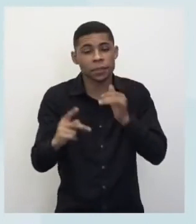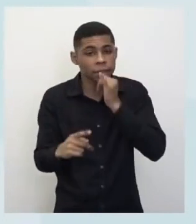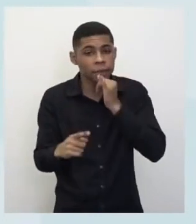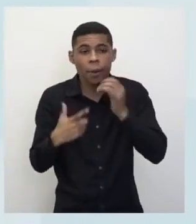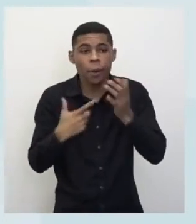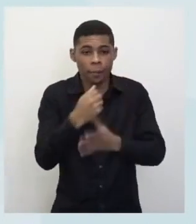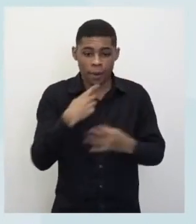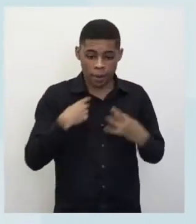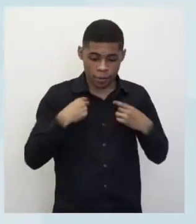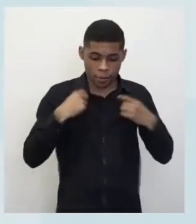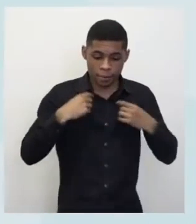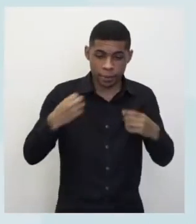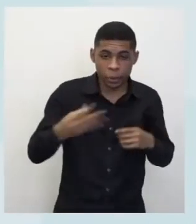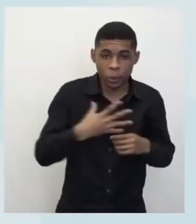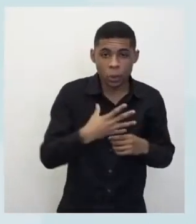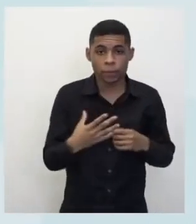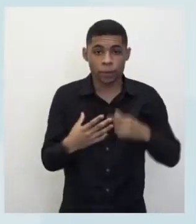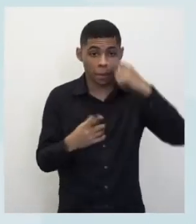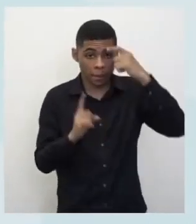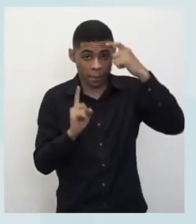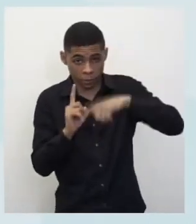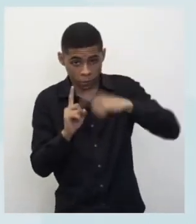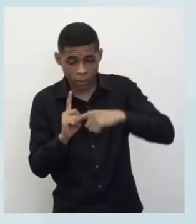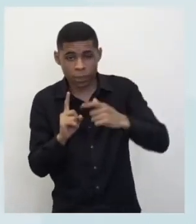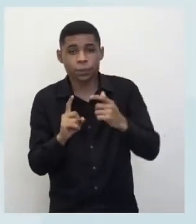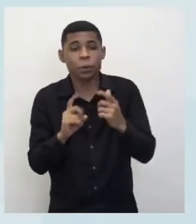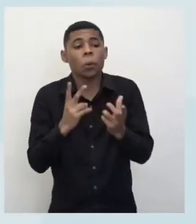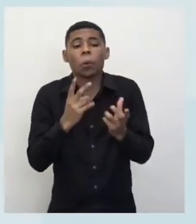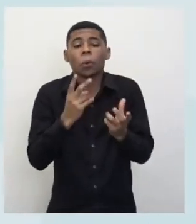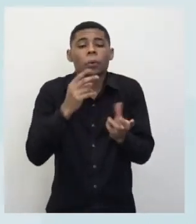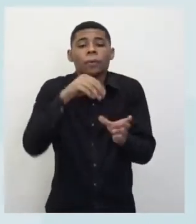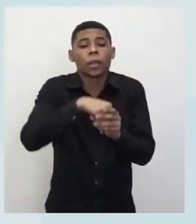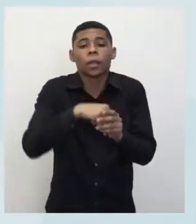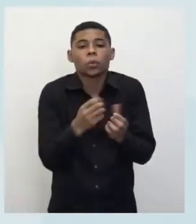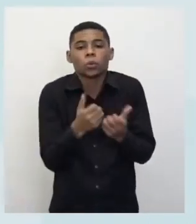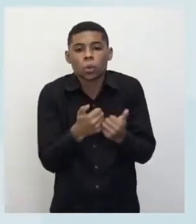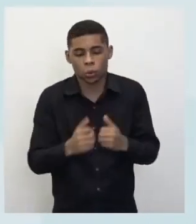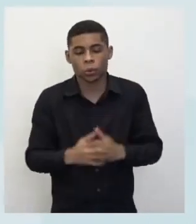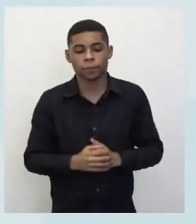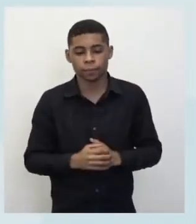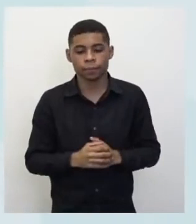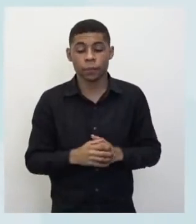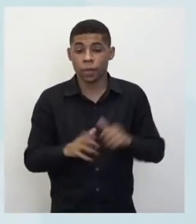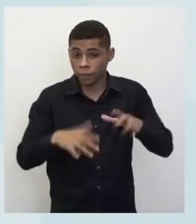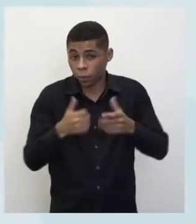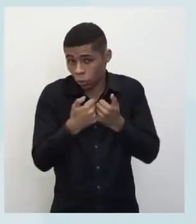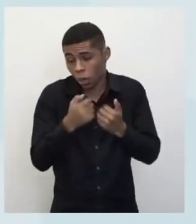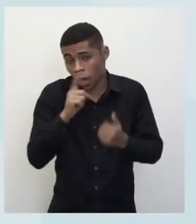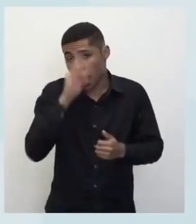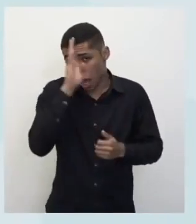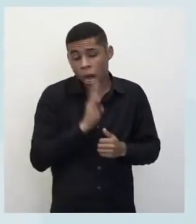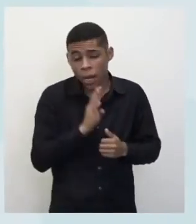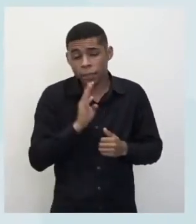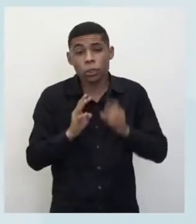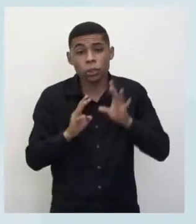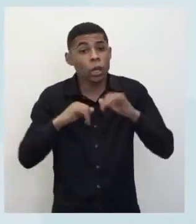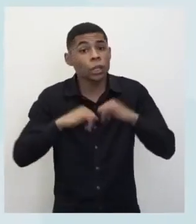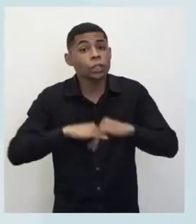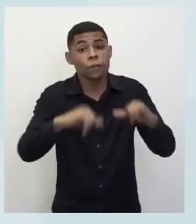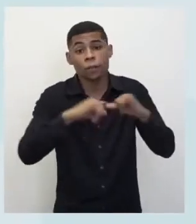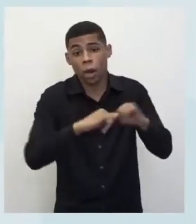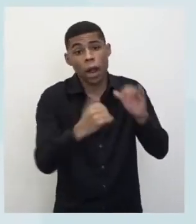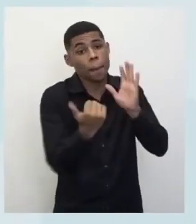uma roupa nova para personagem ou mais opções no jogo. Às vezes, o jogo é grátis apenas para divulgar a marca